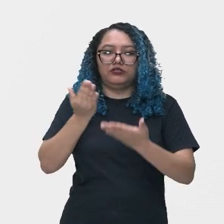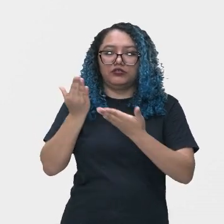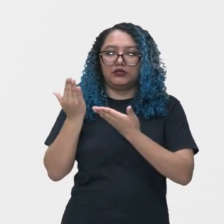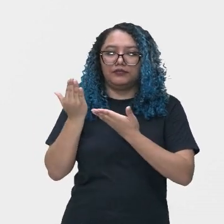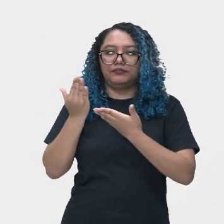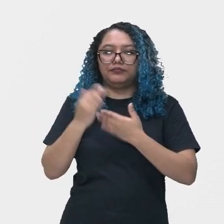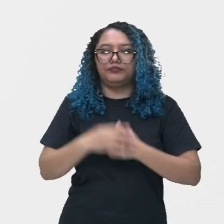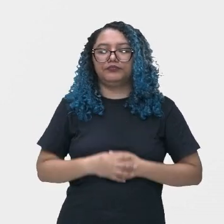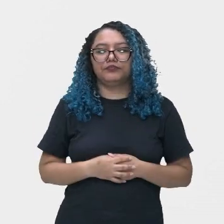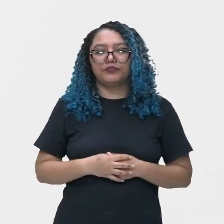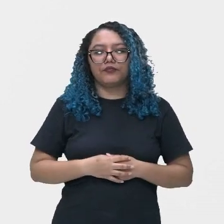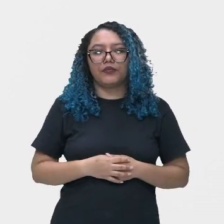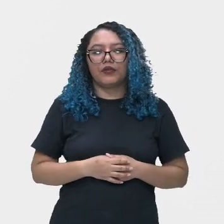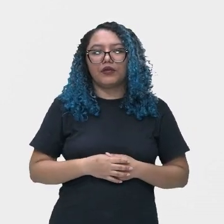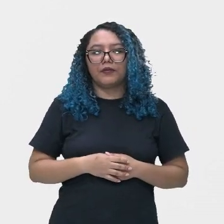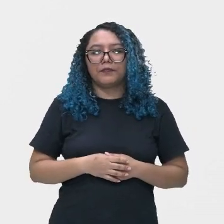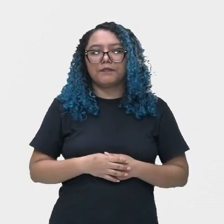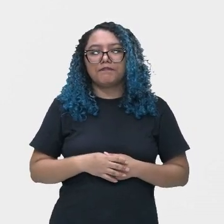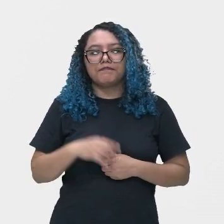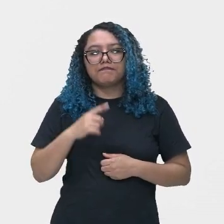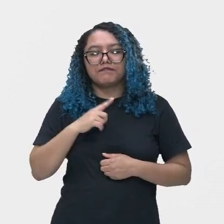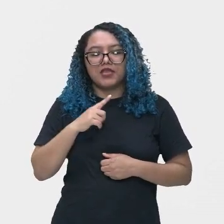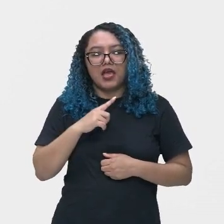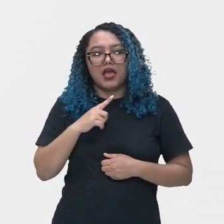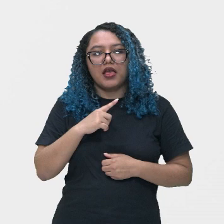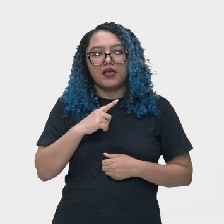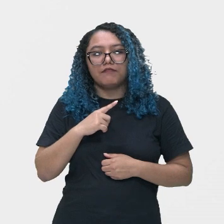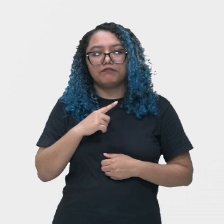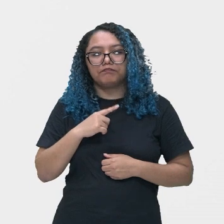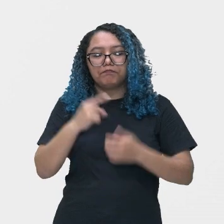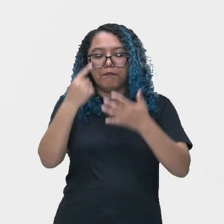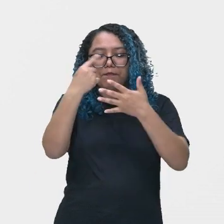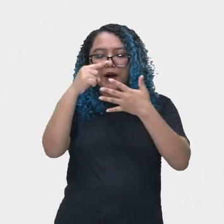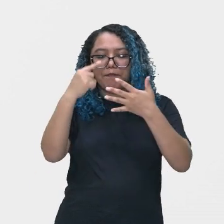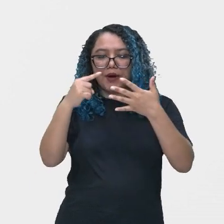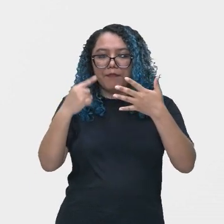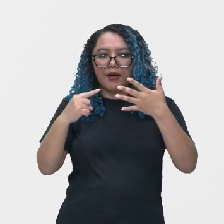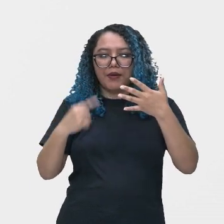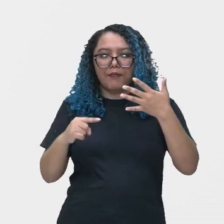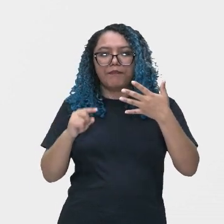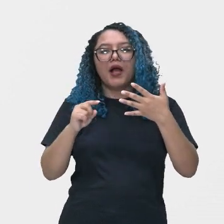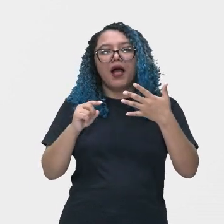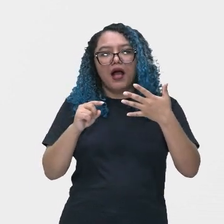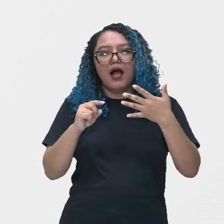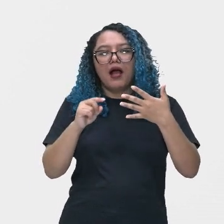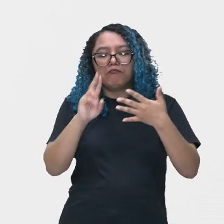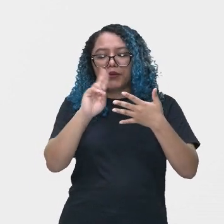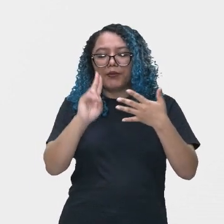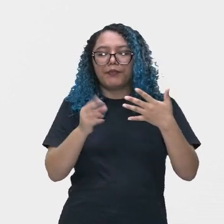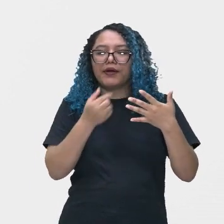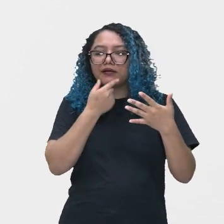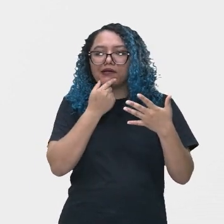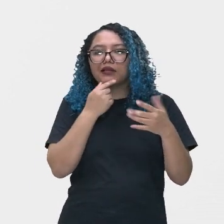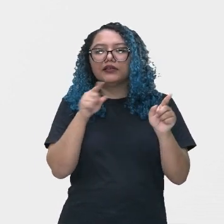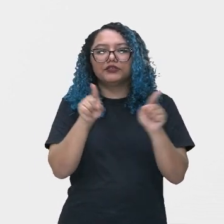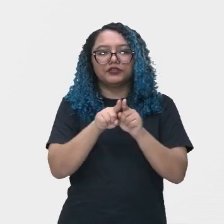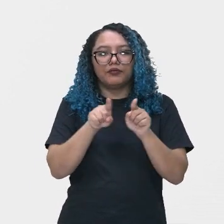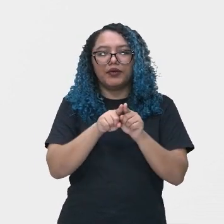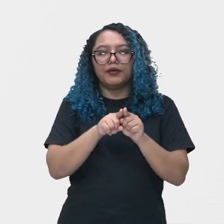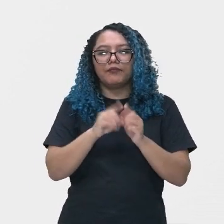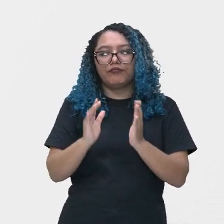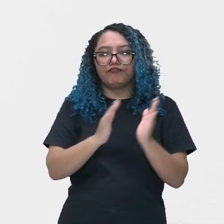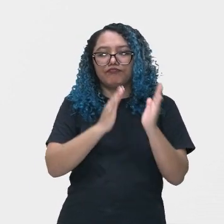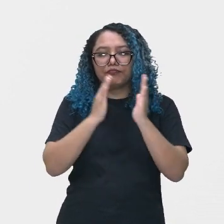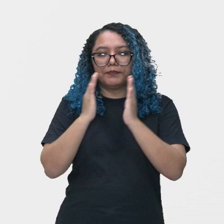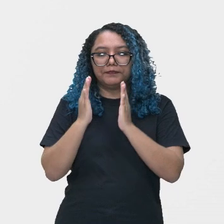exemplo, headline, text body, picture, ok? E agora eu tenho intention to